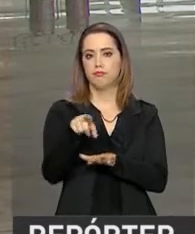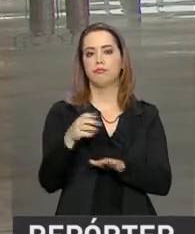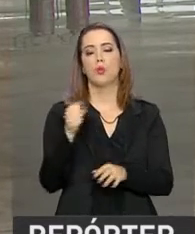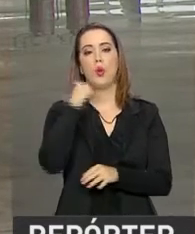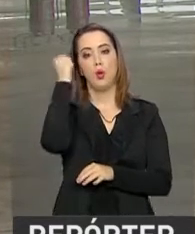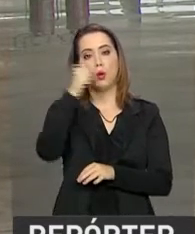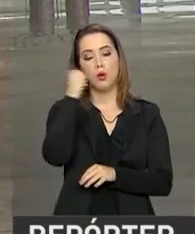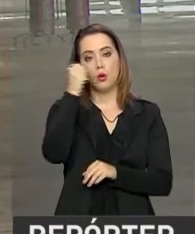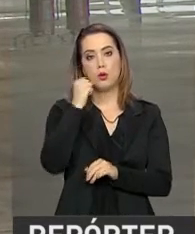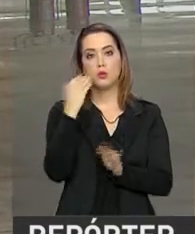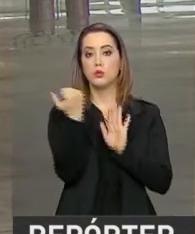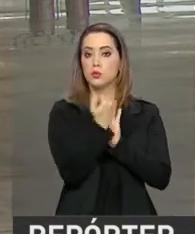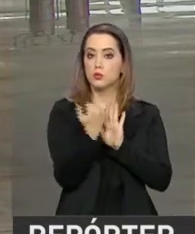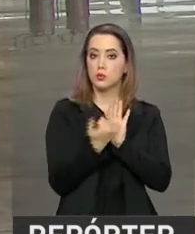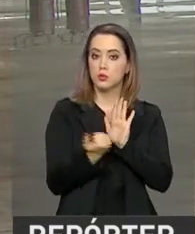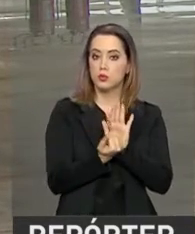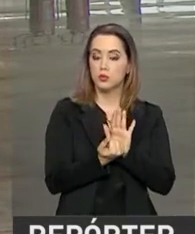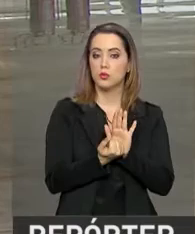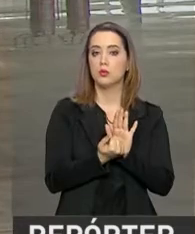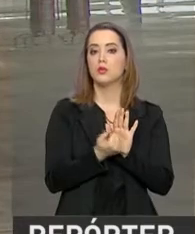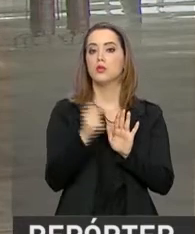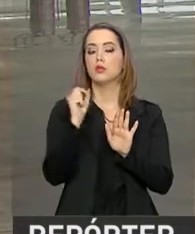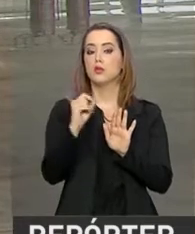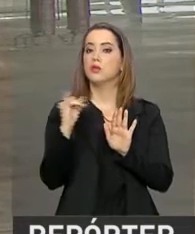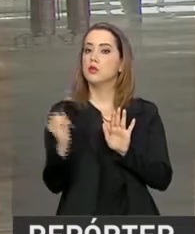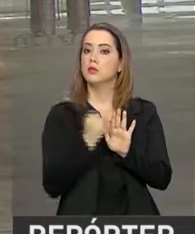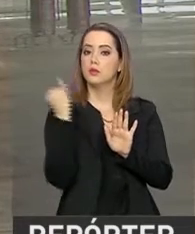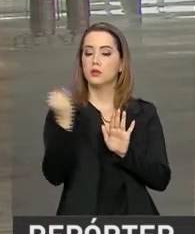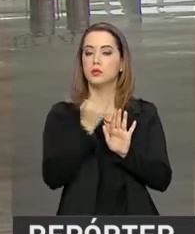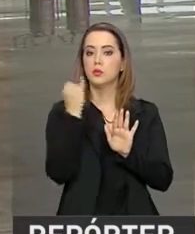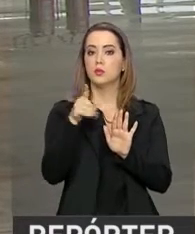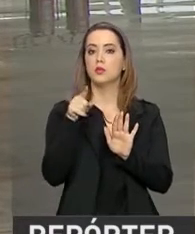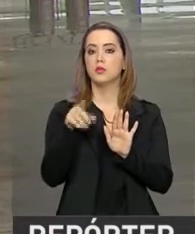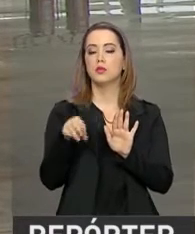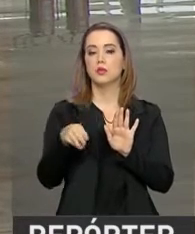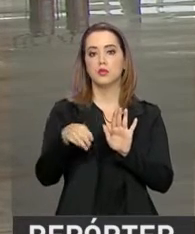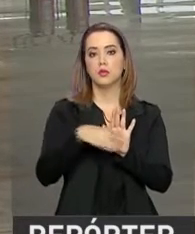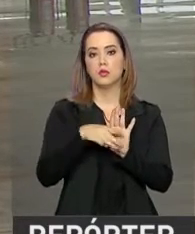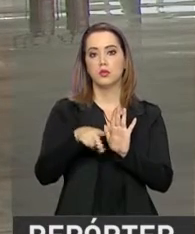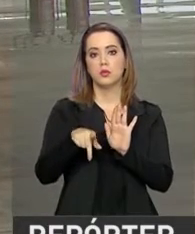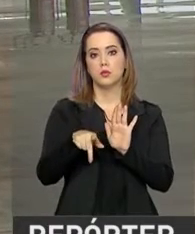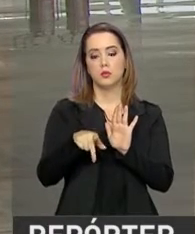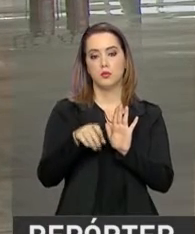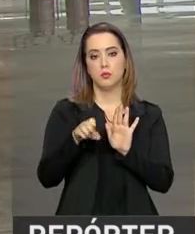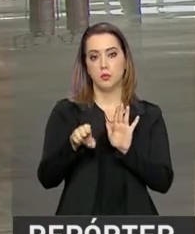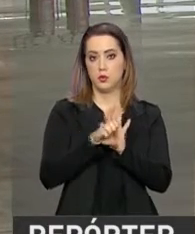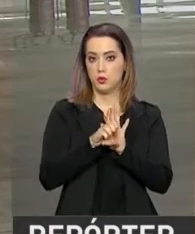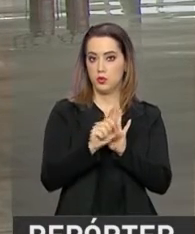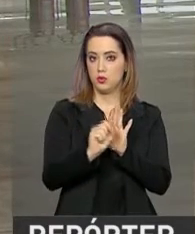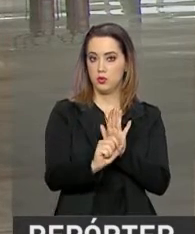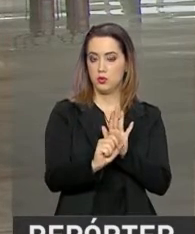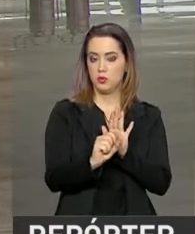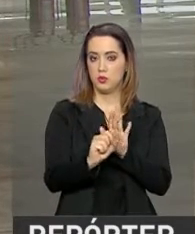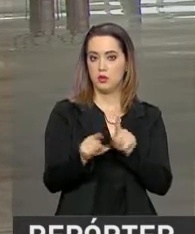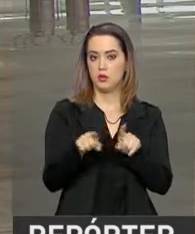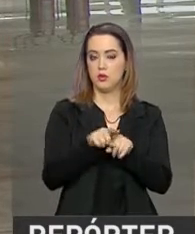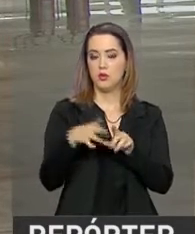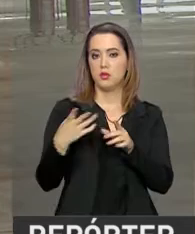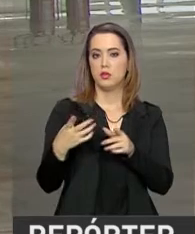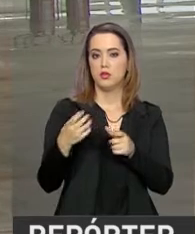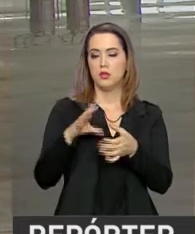maior importância para o governo federal é a proposta de emenda constitucional que desvincula as receitas da União